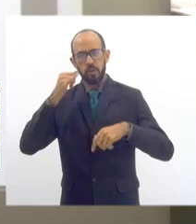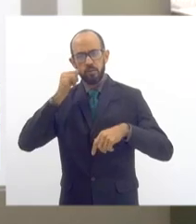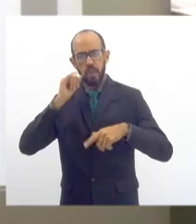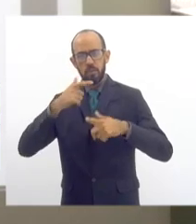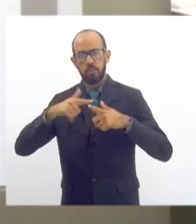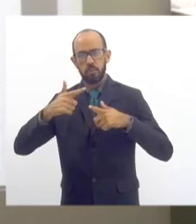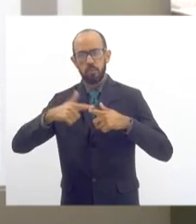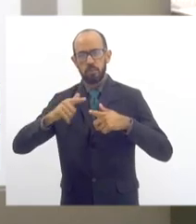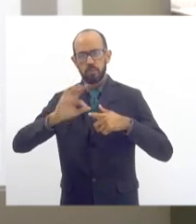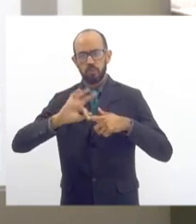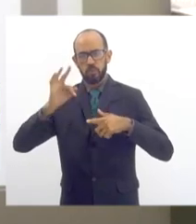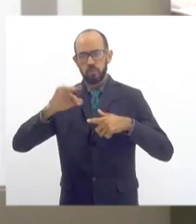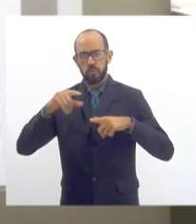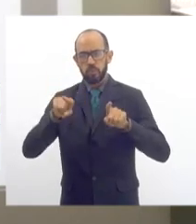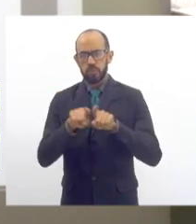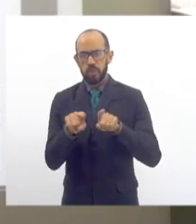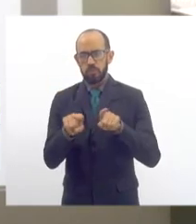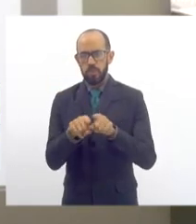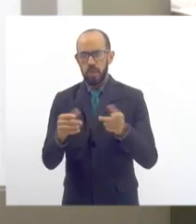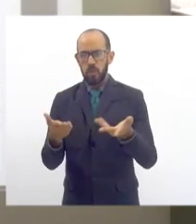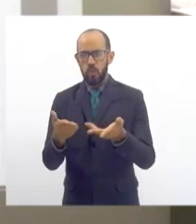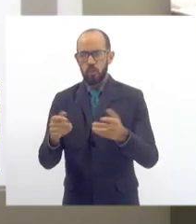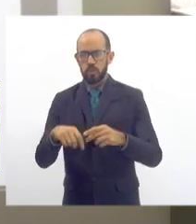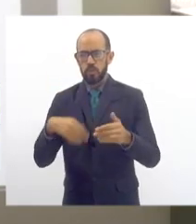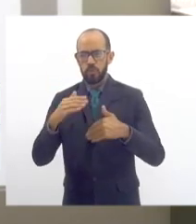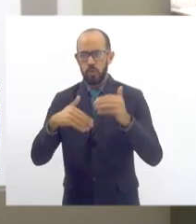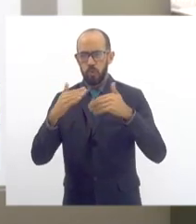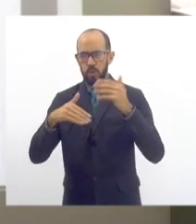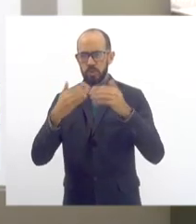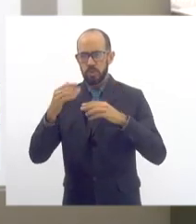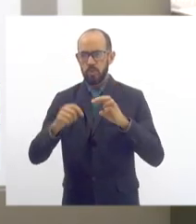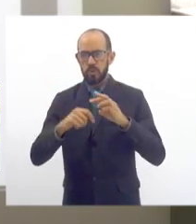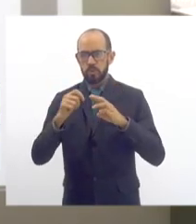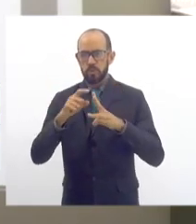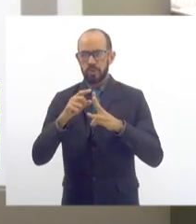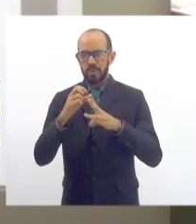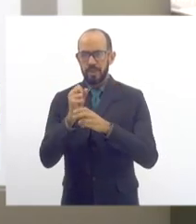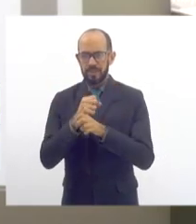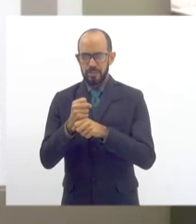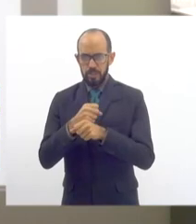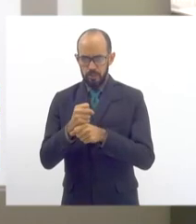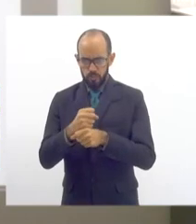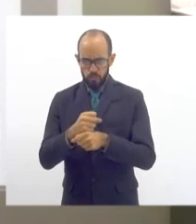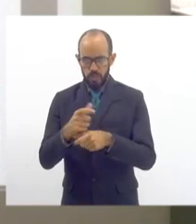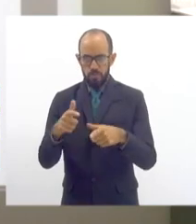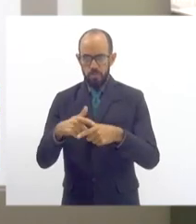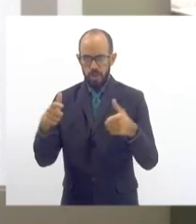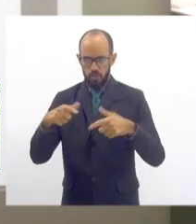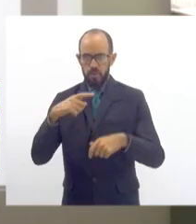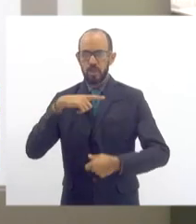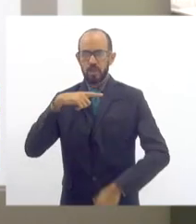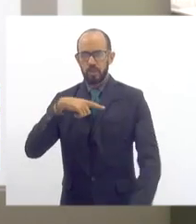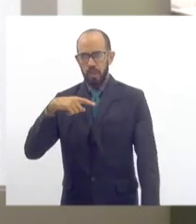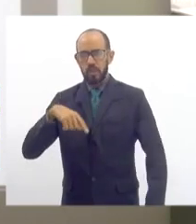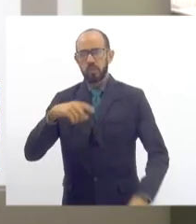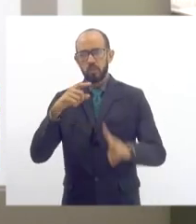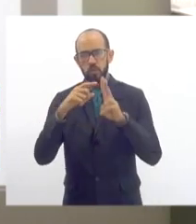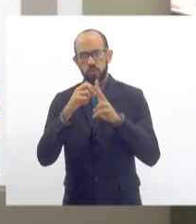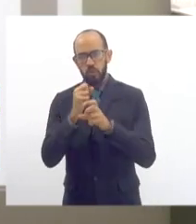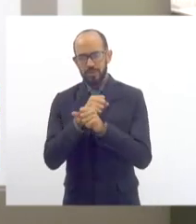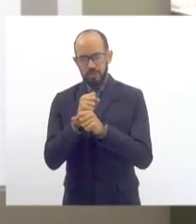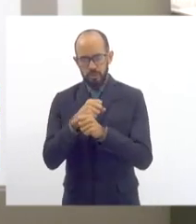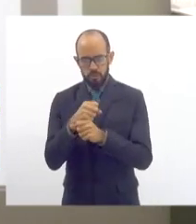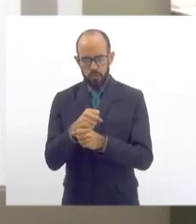Bem como a nossa progressão hoje em dia é trienal, quando a maioria das categorias do Estado já usufruem de uma progressão